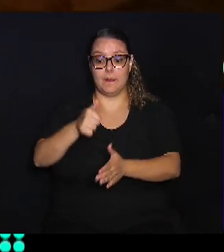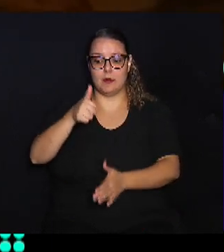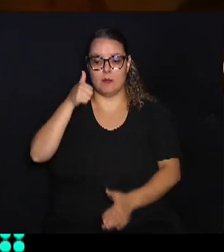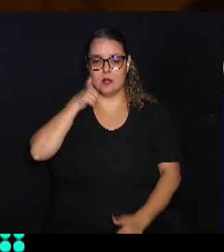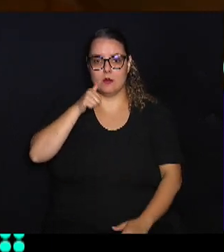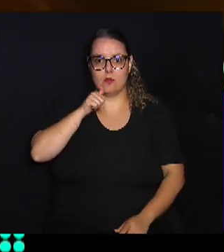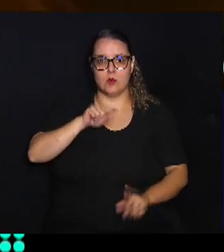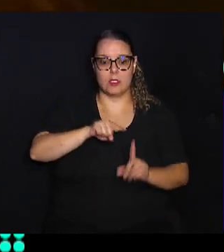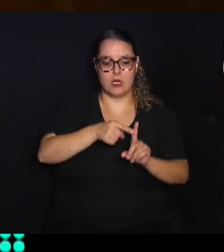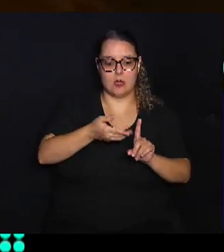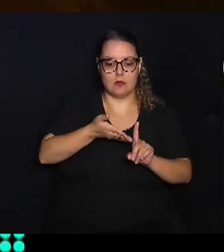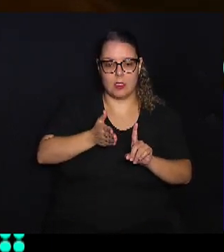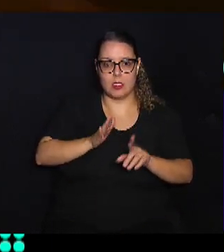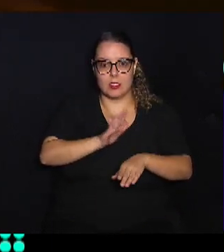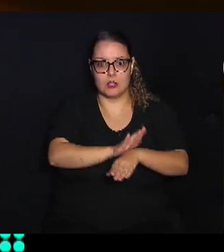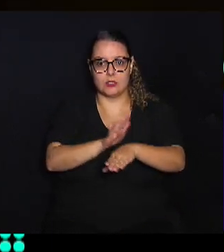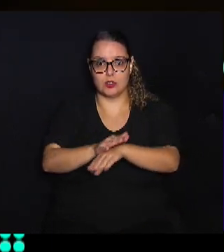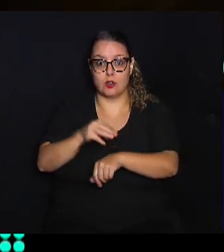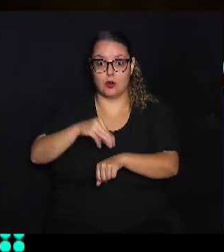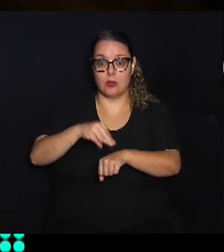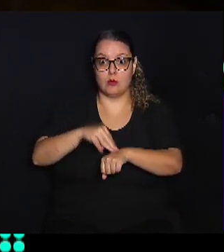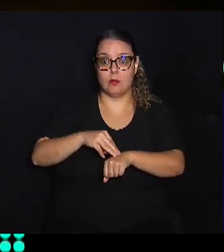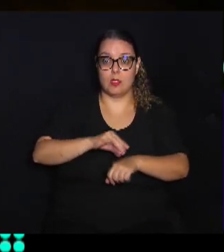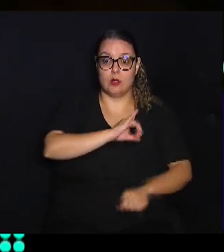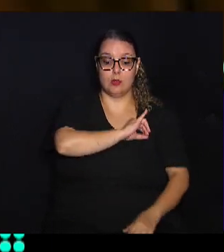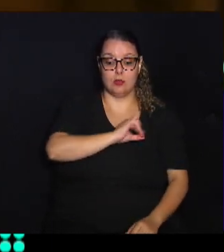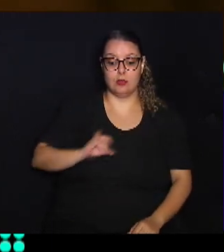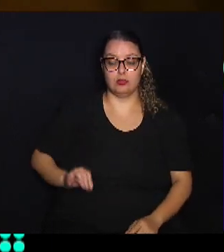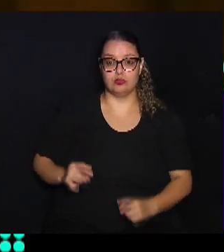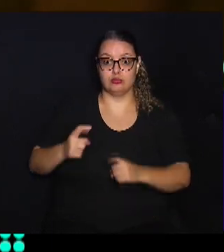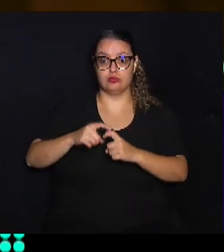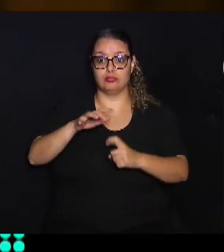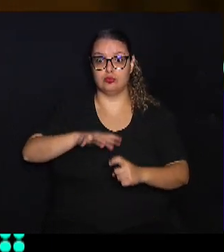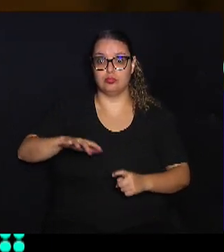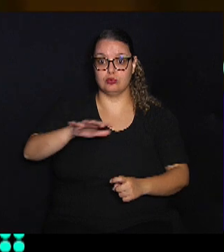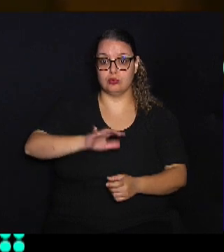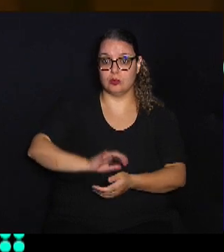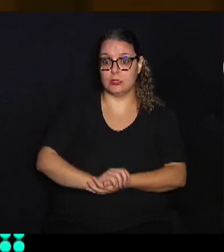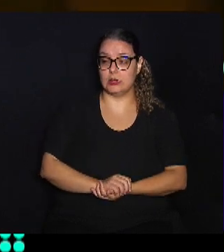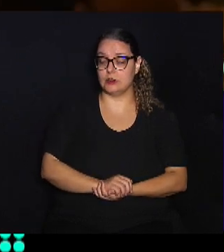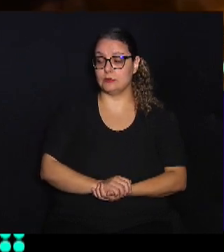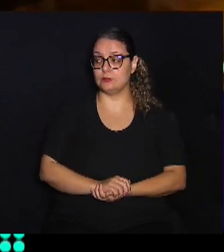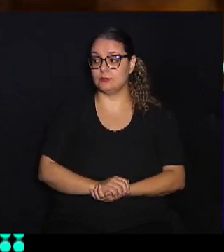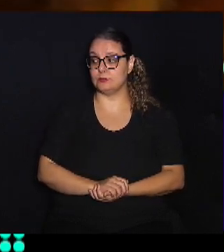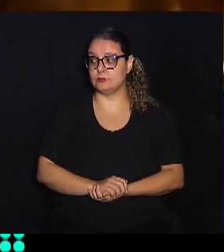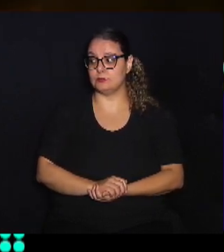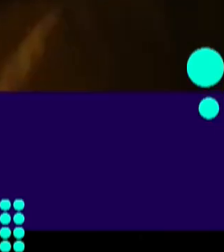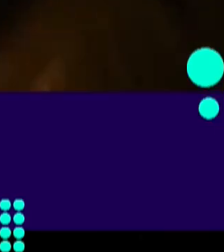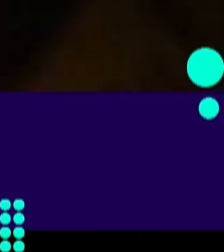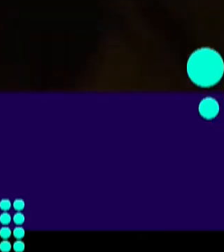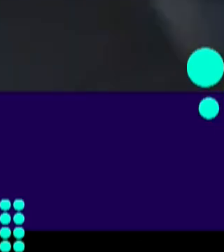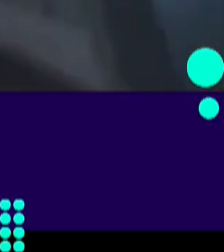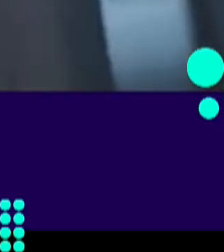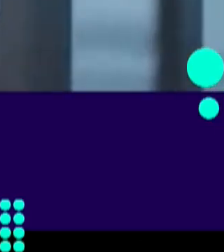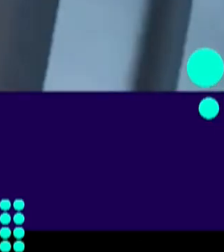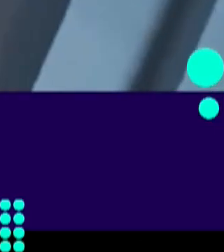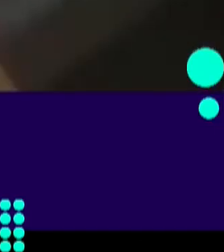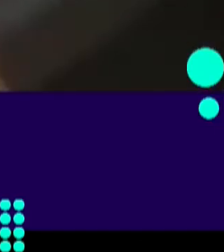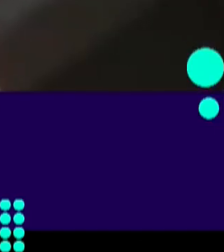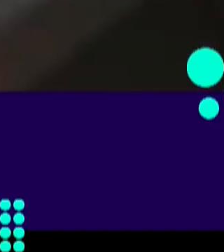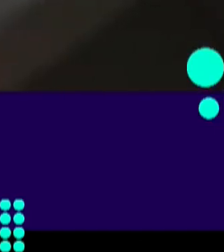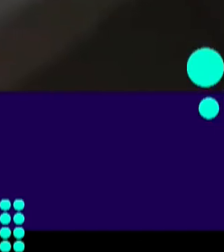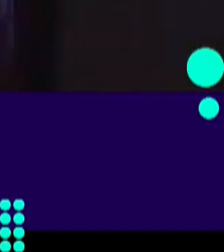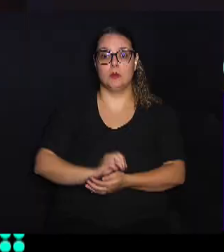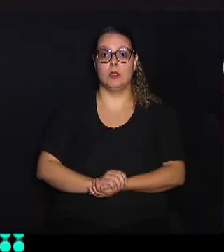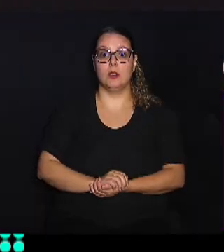reconhecida como membro da Academia Imperial de Medicina. Bebê tá nascendo. Quem pode me ajudar?